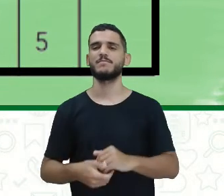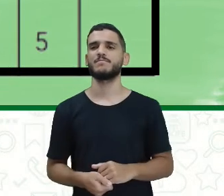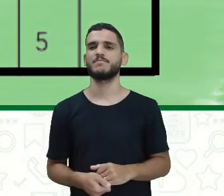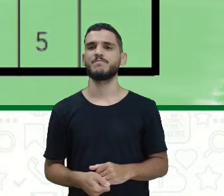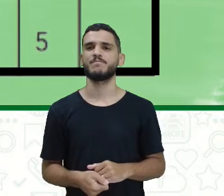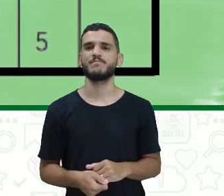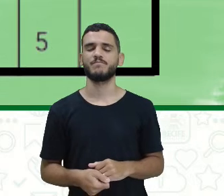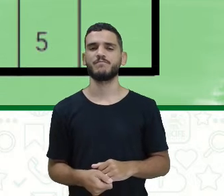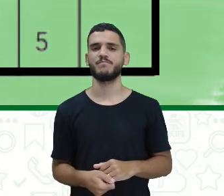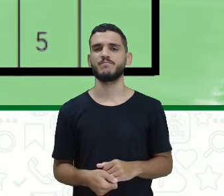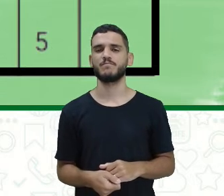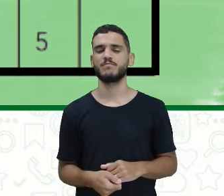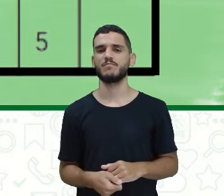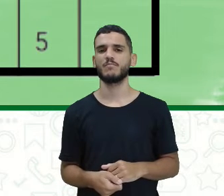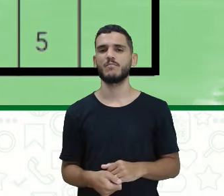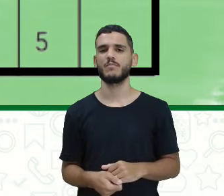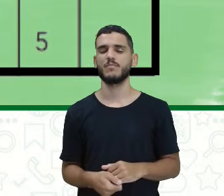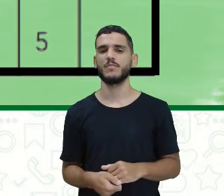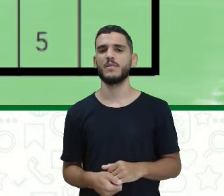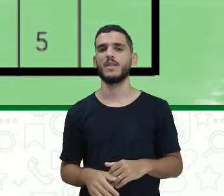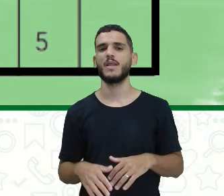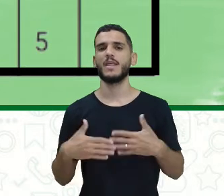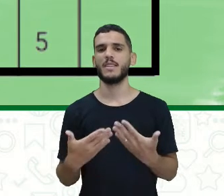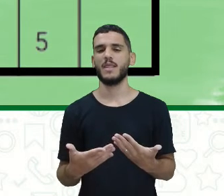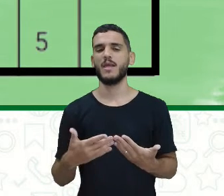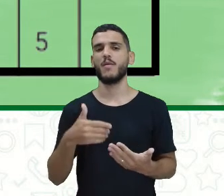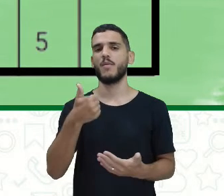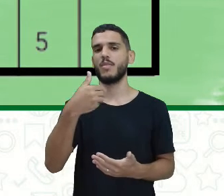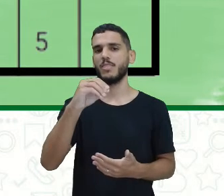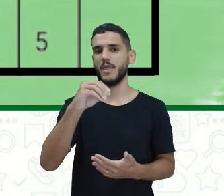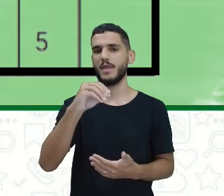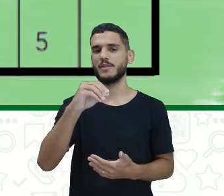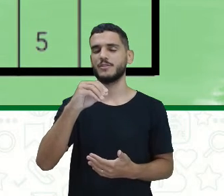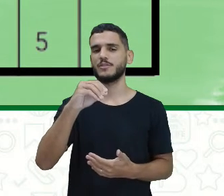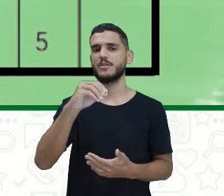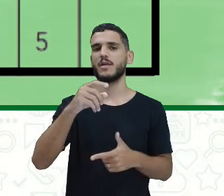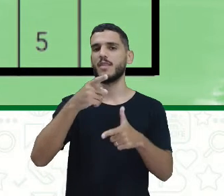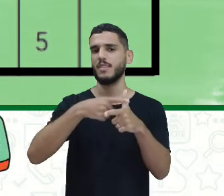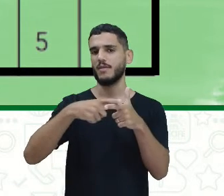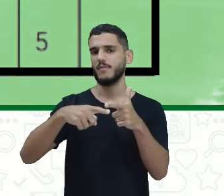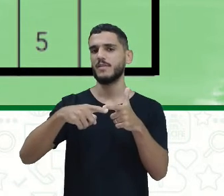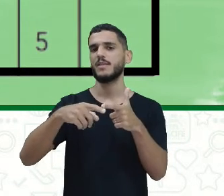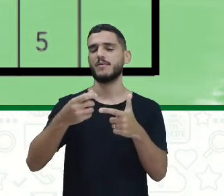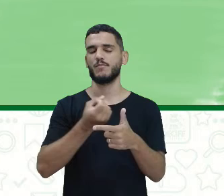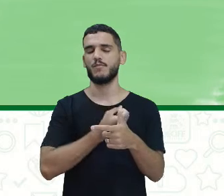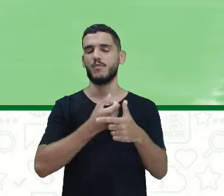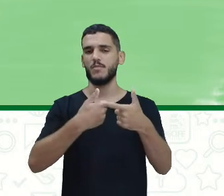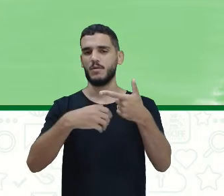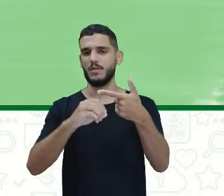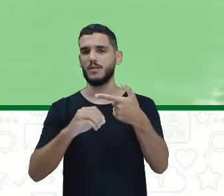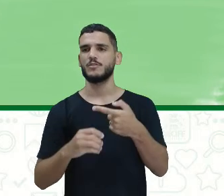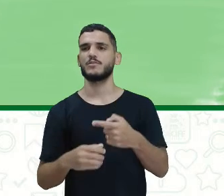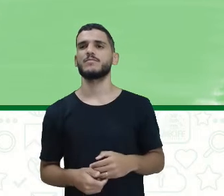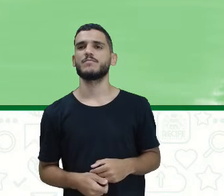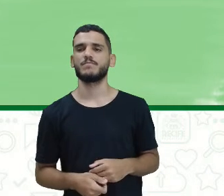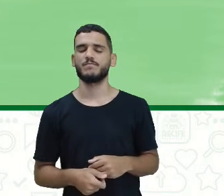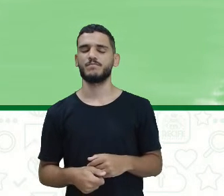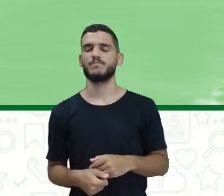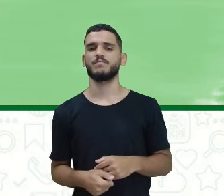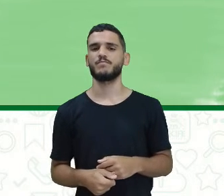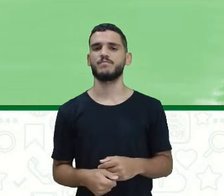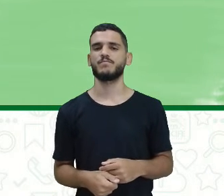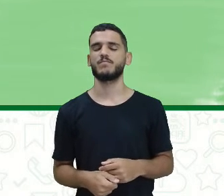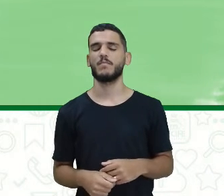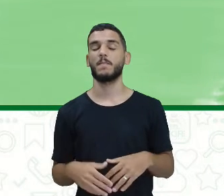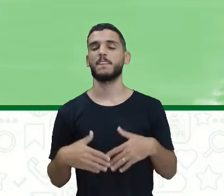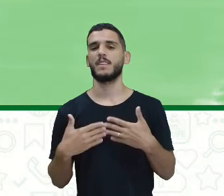lá? E não esqueçam que foram 10, tá? Eu vou ter que dividir esse valor por 10. Então, vamos ver. Então,